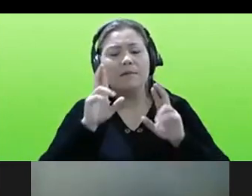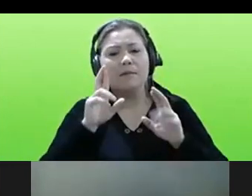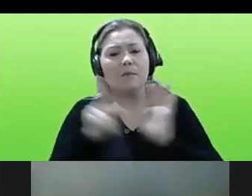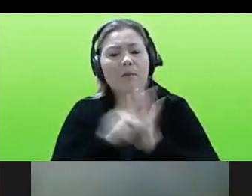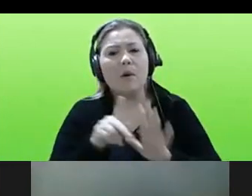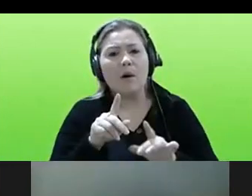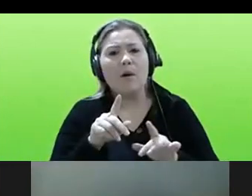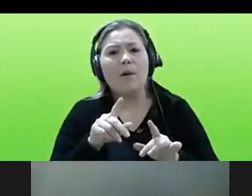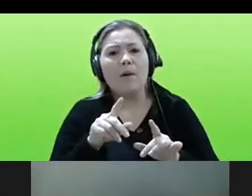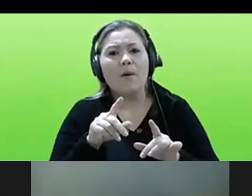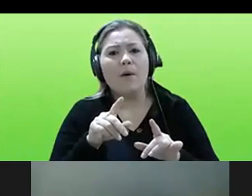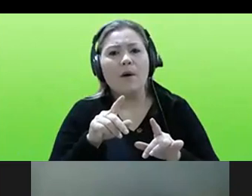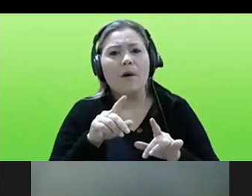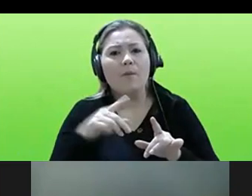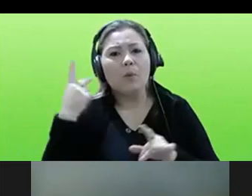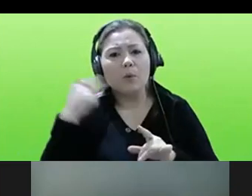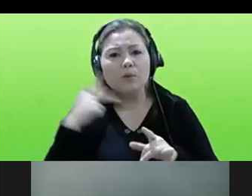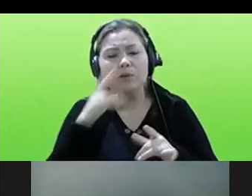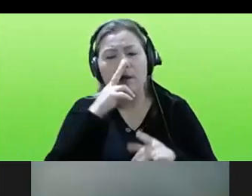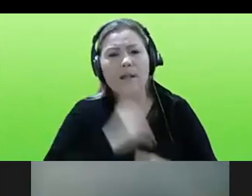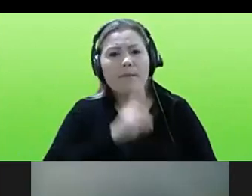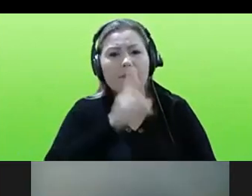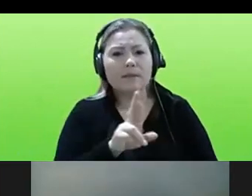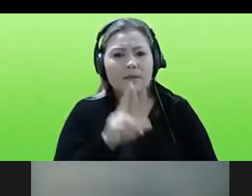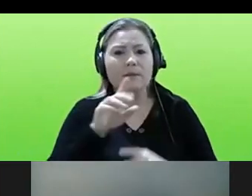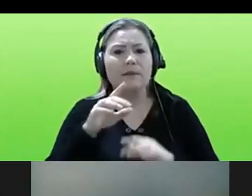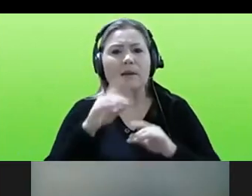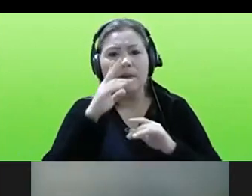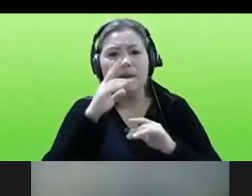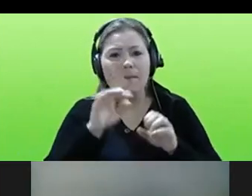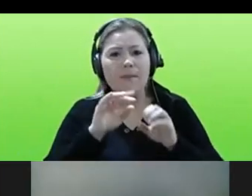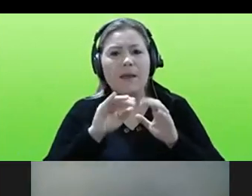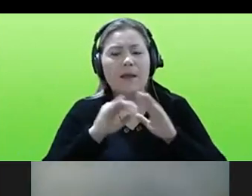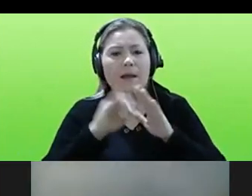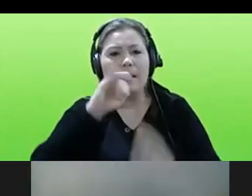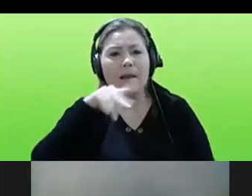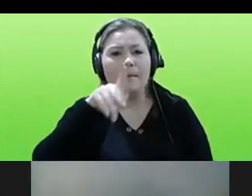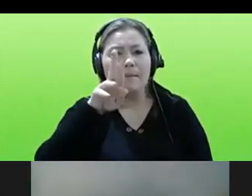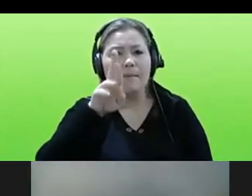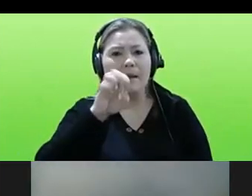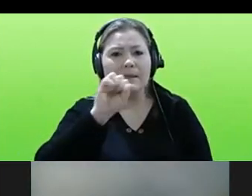com recorte da representação na imprensa das primeiras damas.